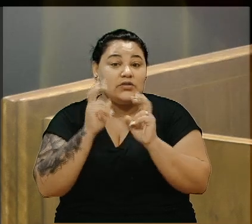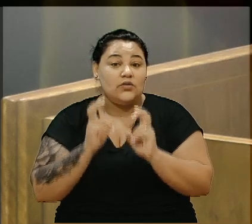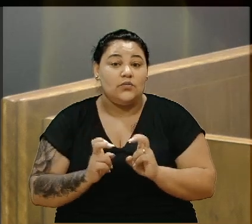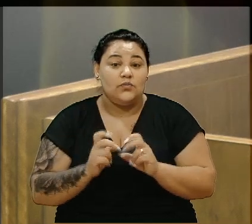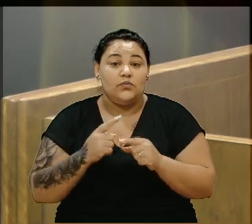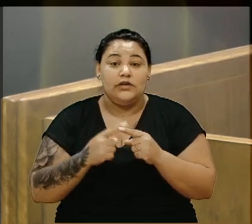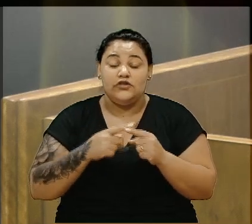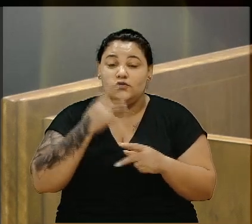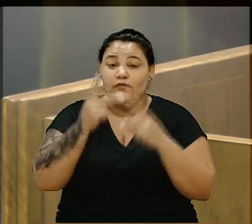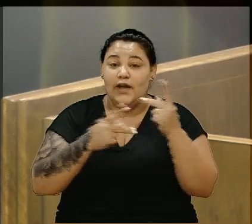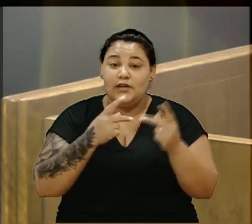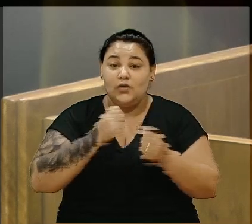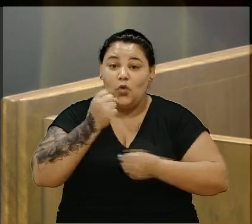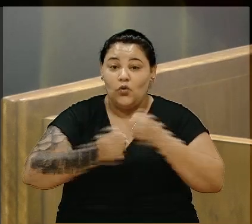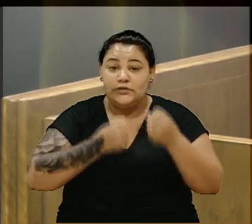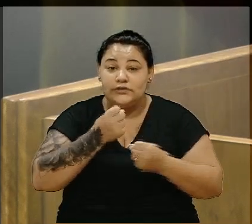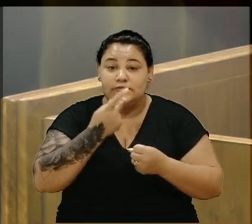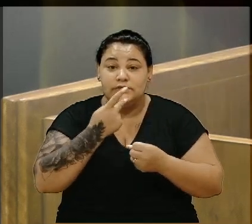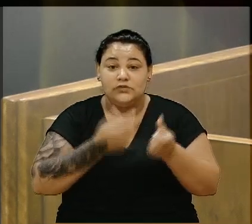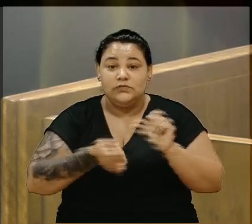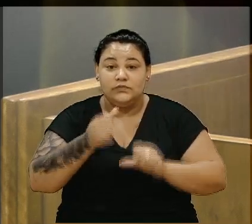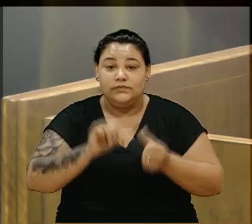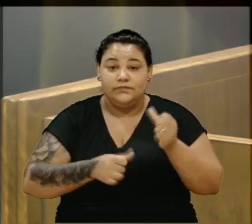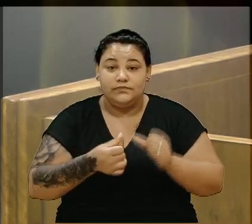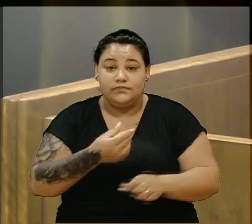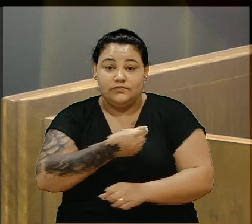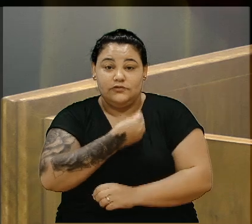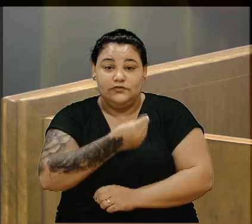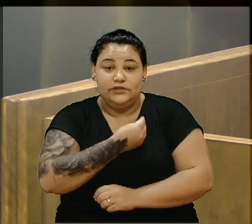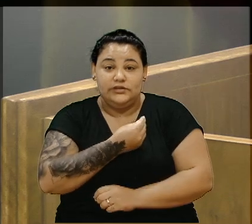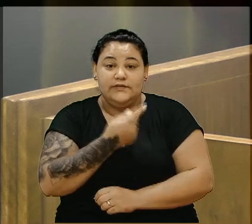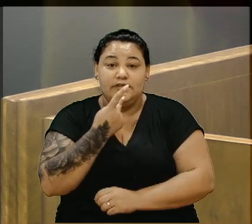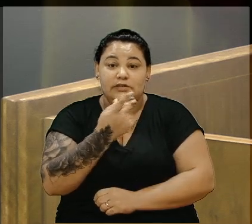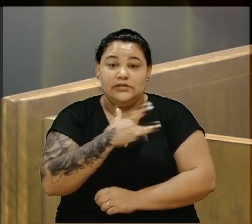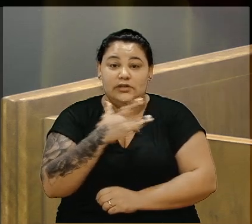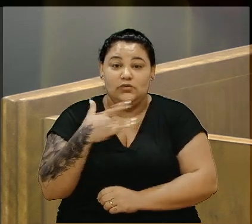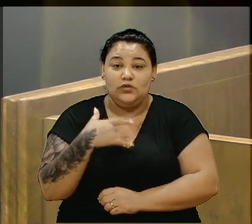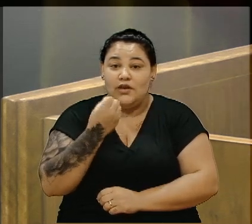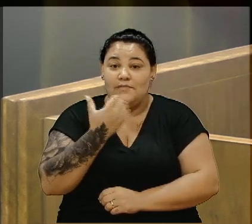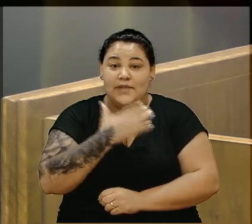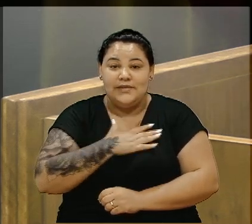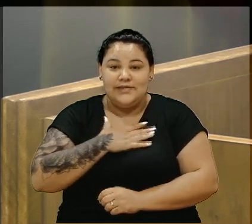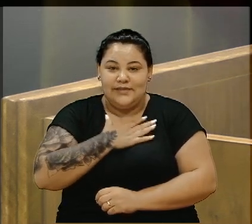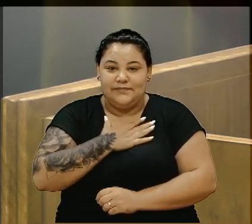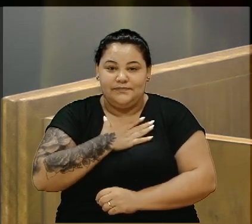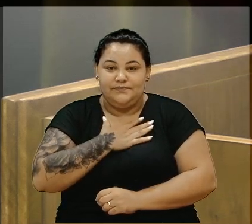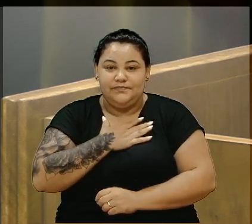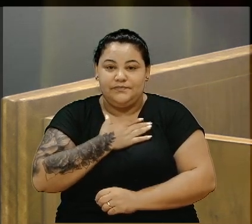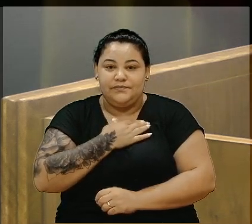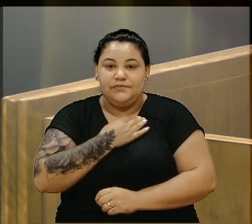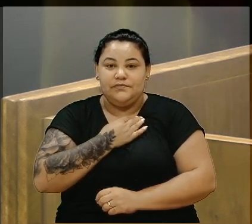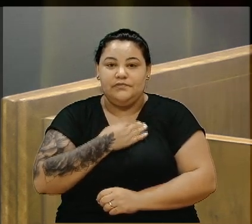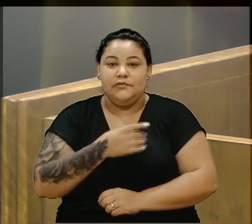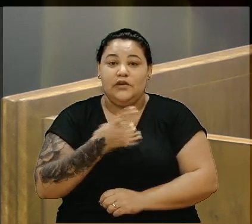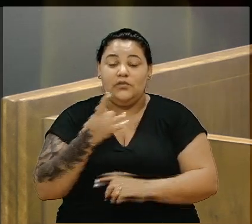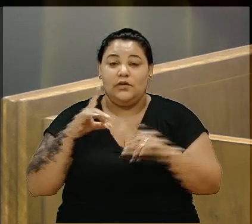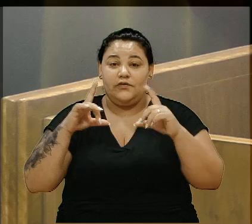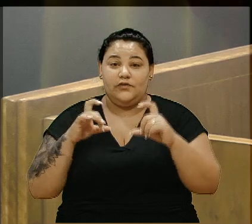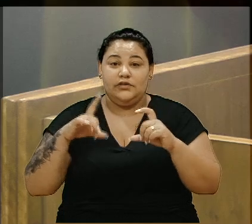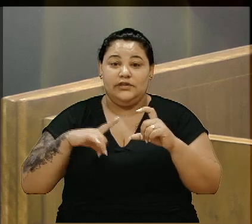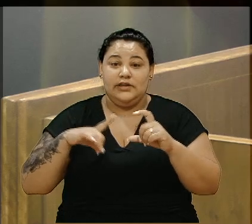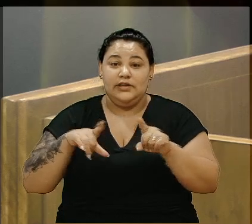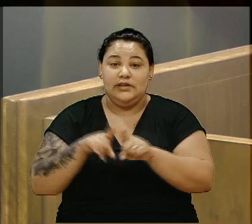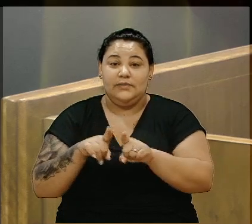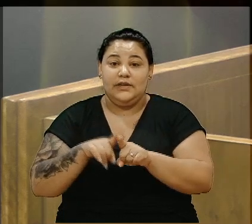está falando de qualidade de vida, está falando sobre saúde, está falando sobre bem-estar. E uma das fotos que tem aí também é de um encontro